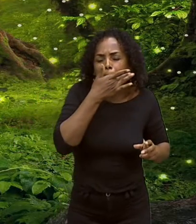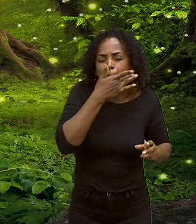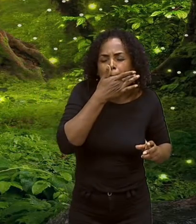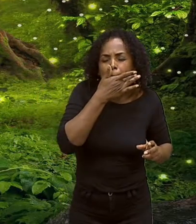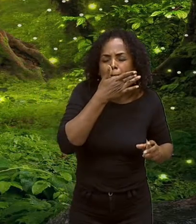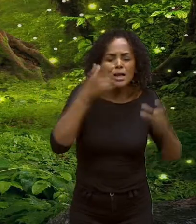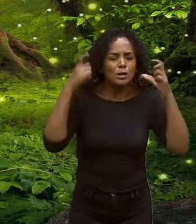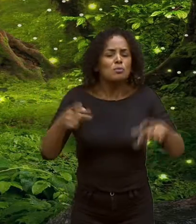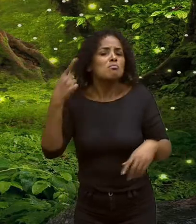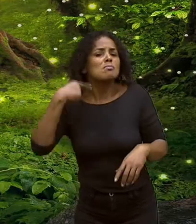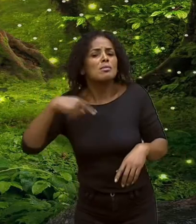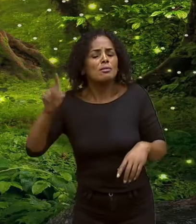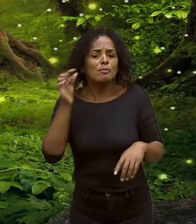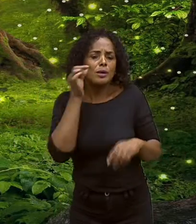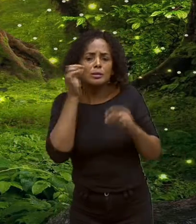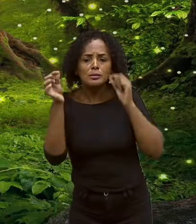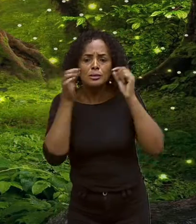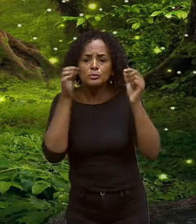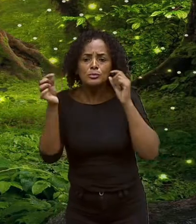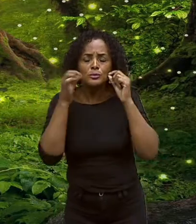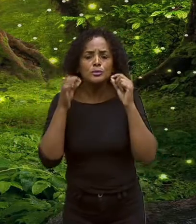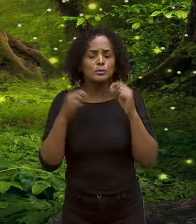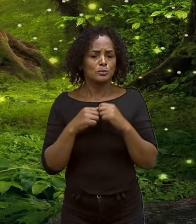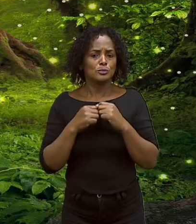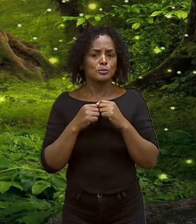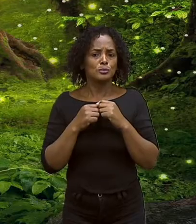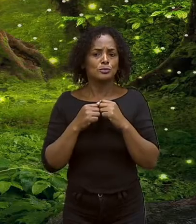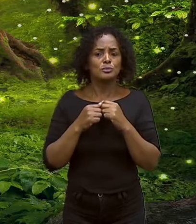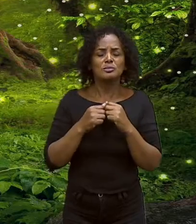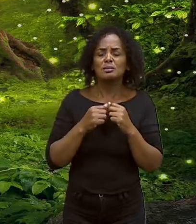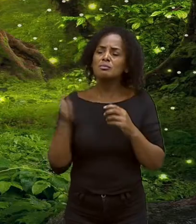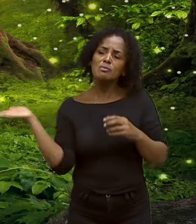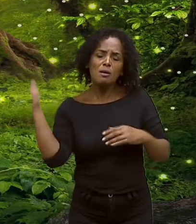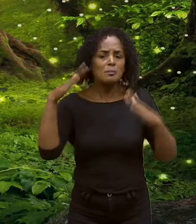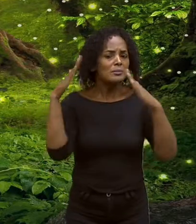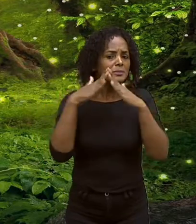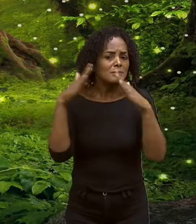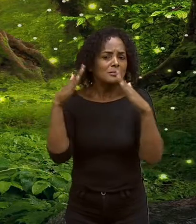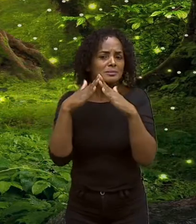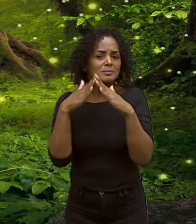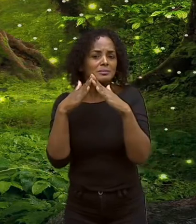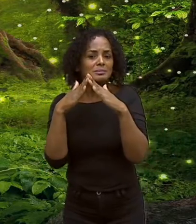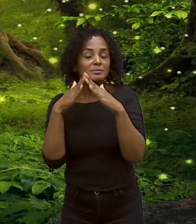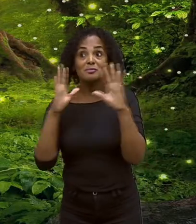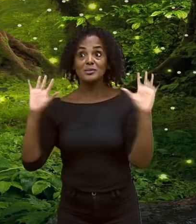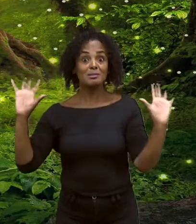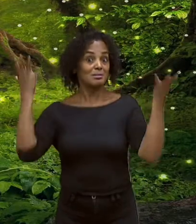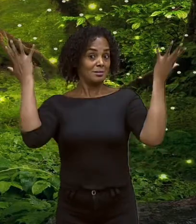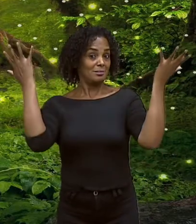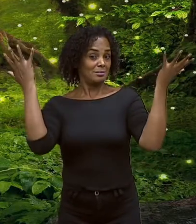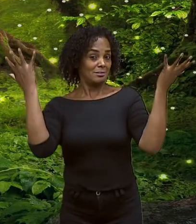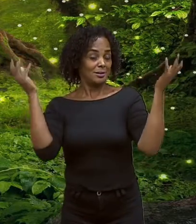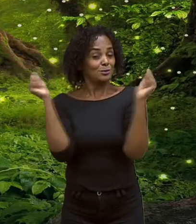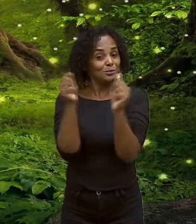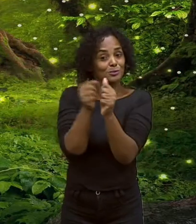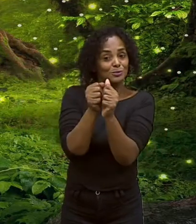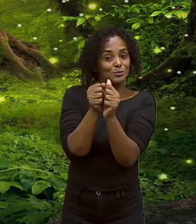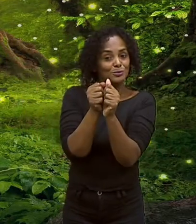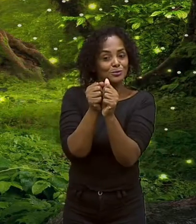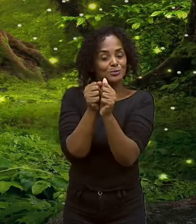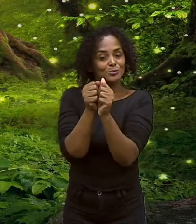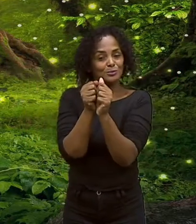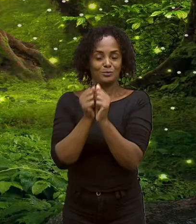"Aonde você vai, ratinho mimoso?" "Vamos até a minha casa, vamos festejar."